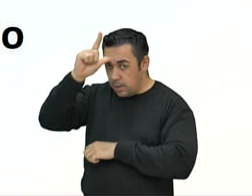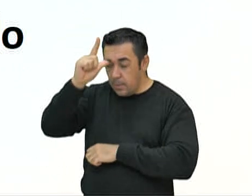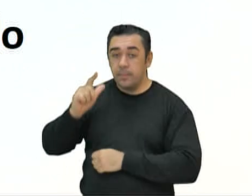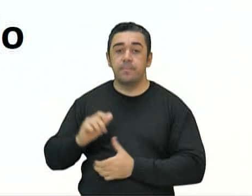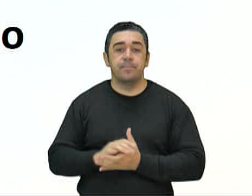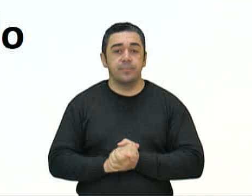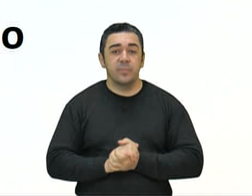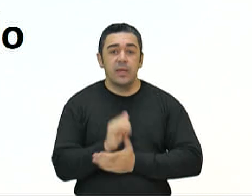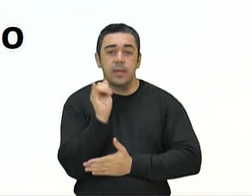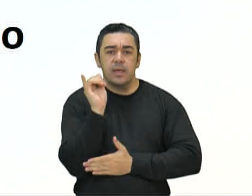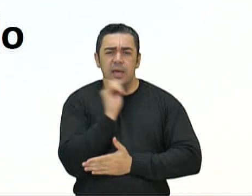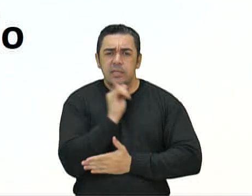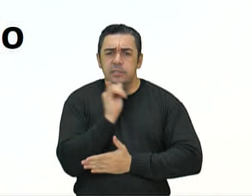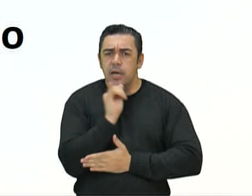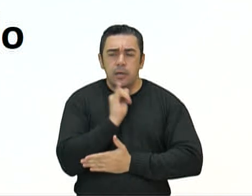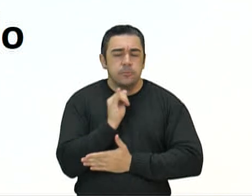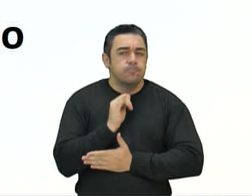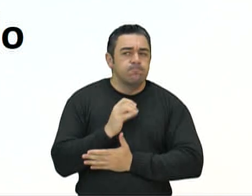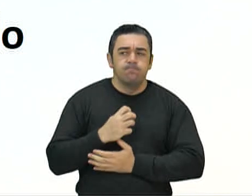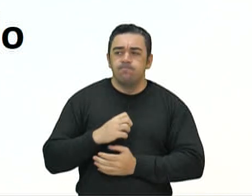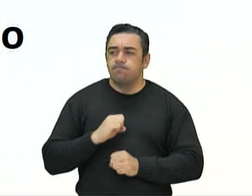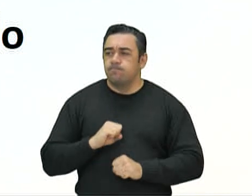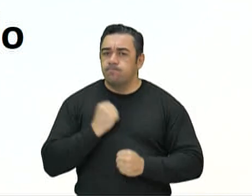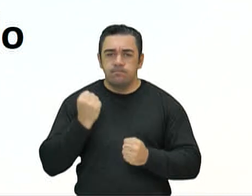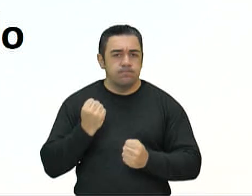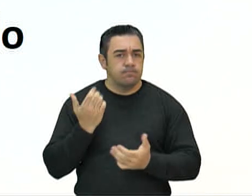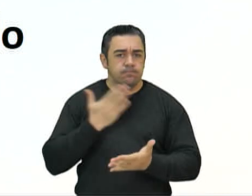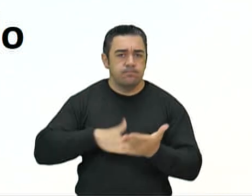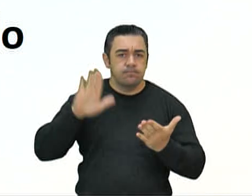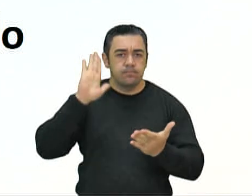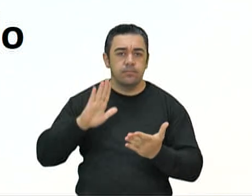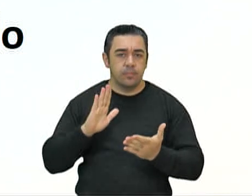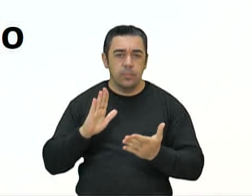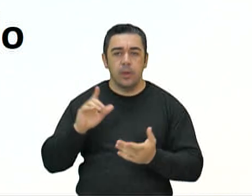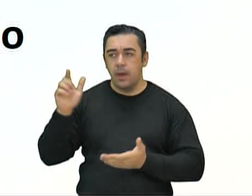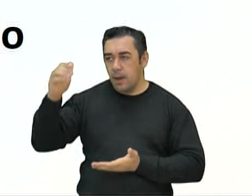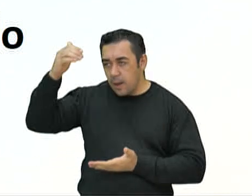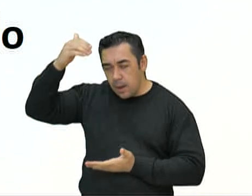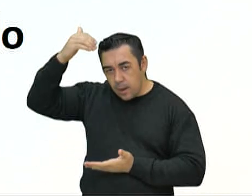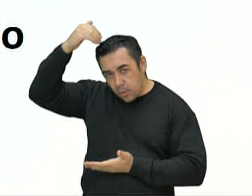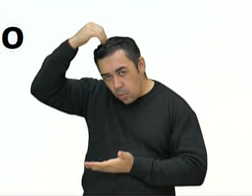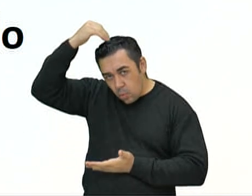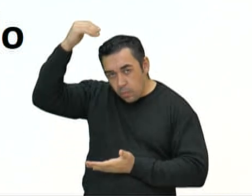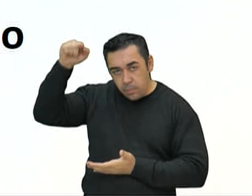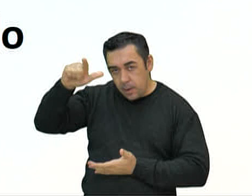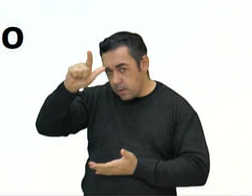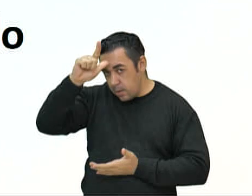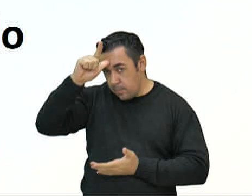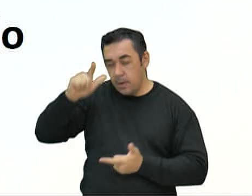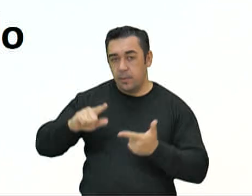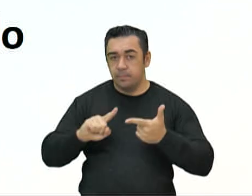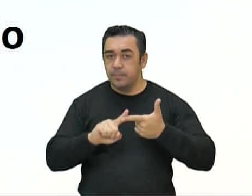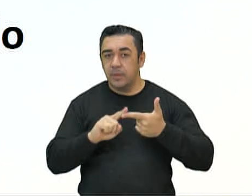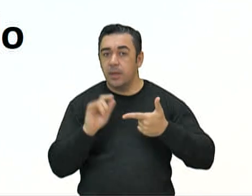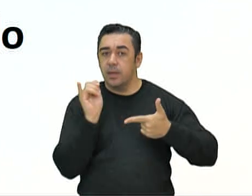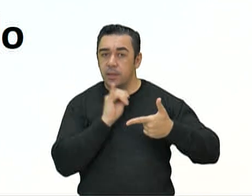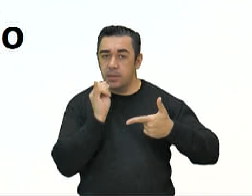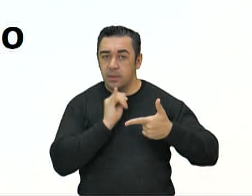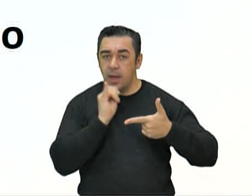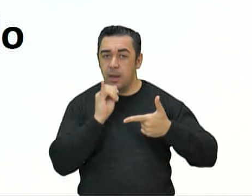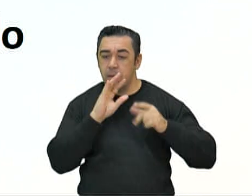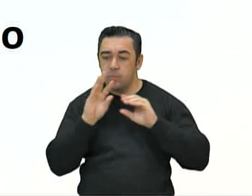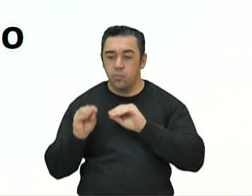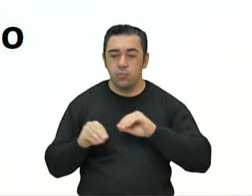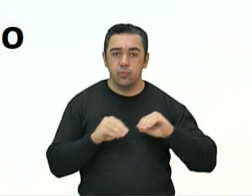Itália insatisfeita. Lembra disso? A Alemanha punida, considerada culpada, a Itália, que mudou de